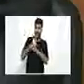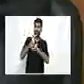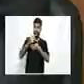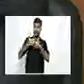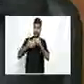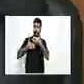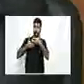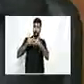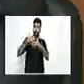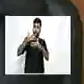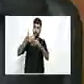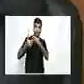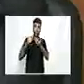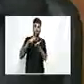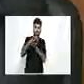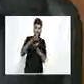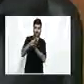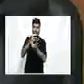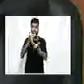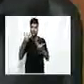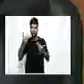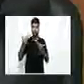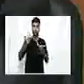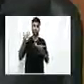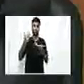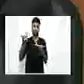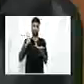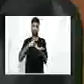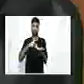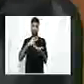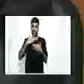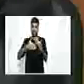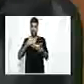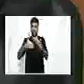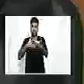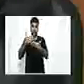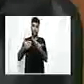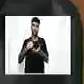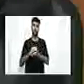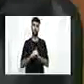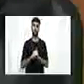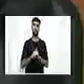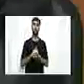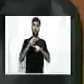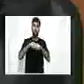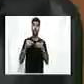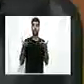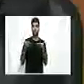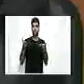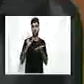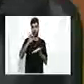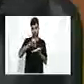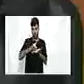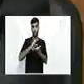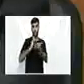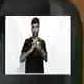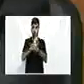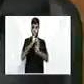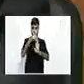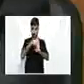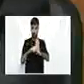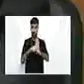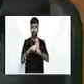já as despesas que vieram acumulando ao longo desse tempo e que Hoje realmente a gente aprovando esse